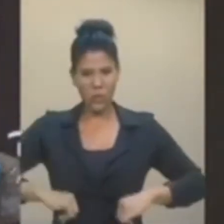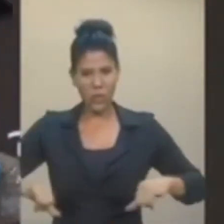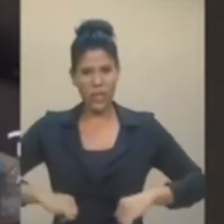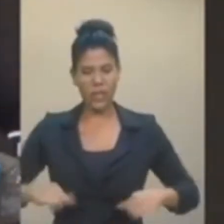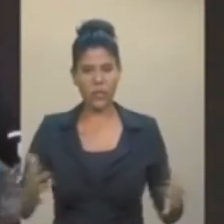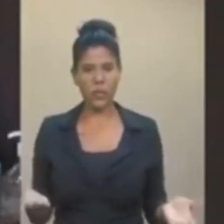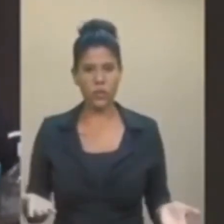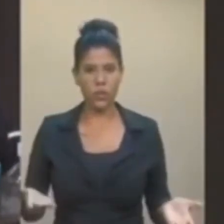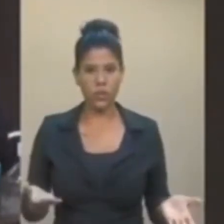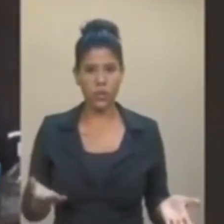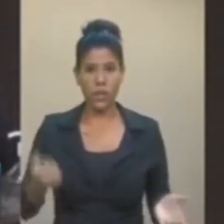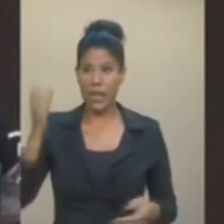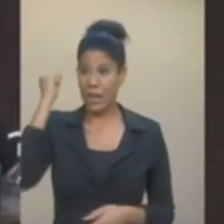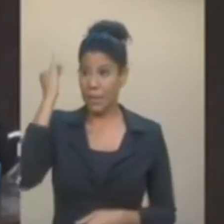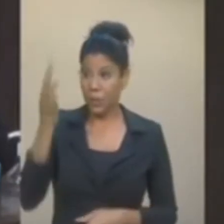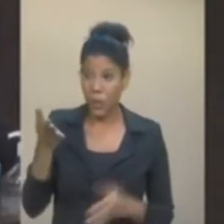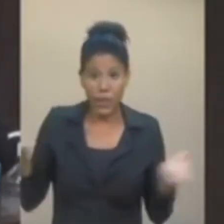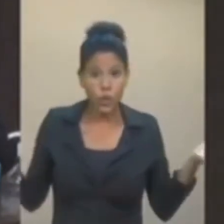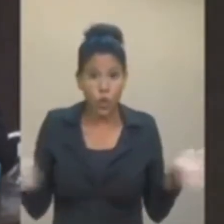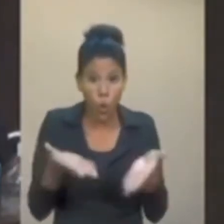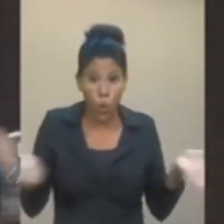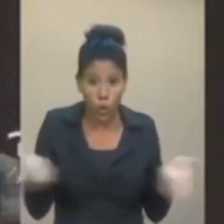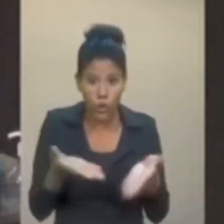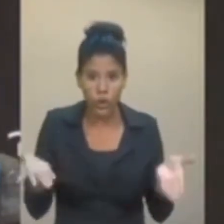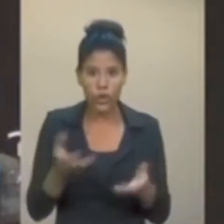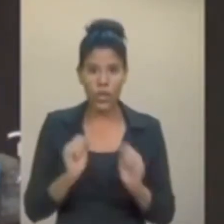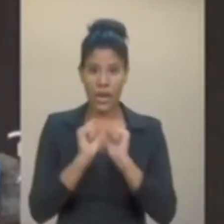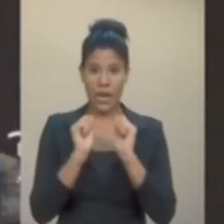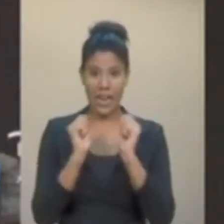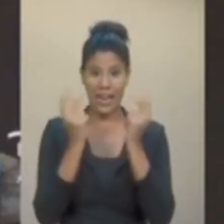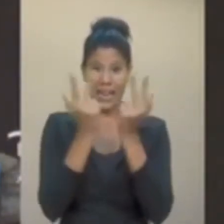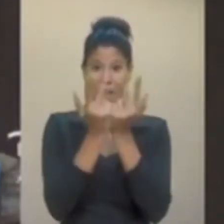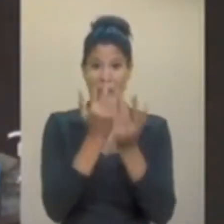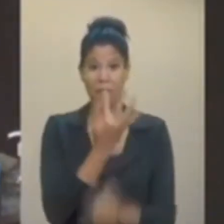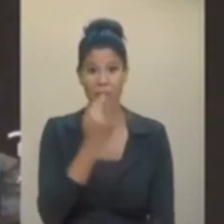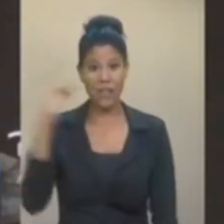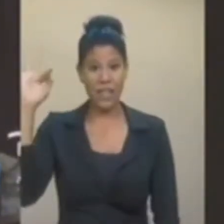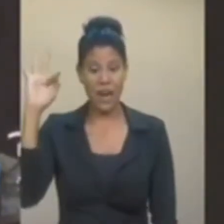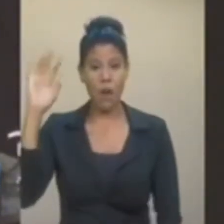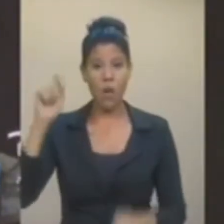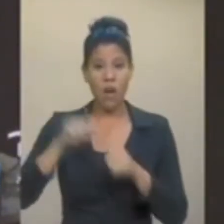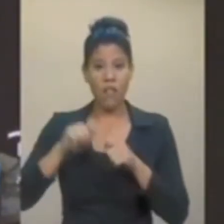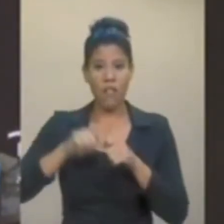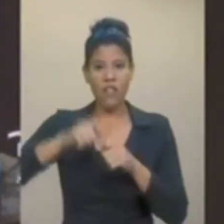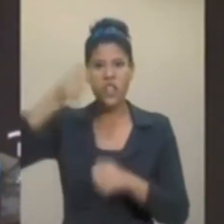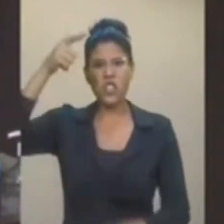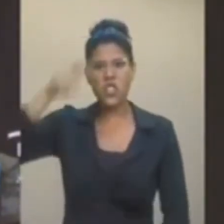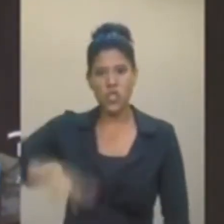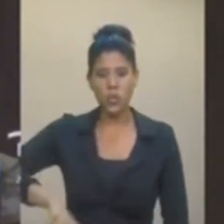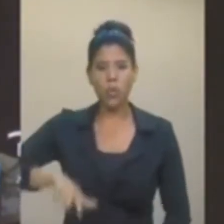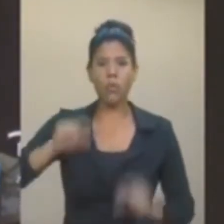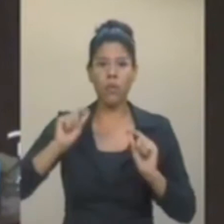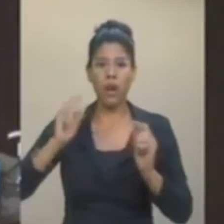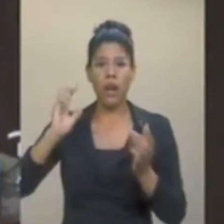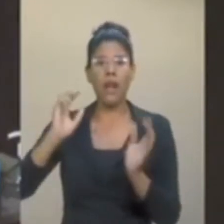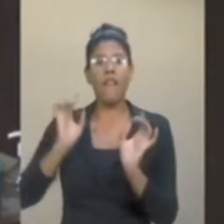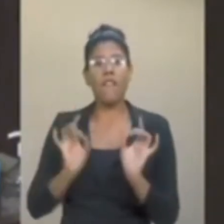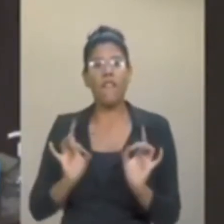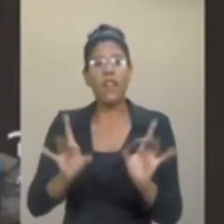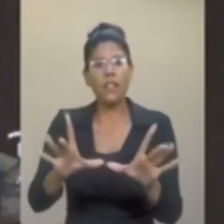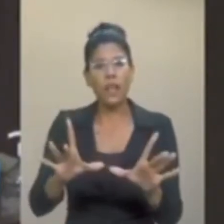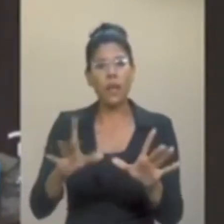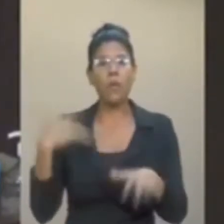Na madrugada de hoje, a Câmara Federal fez mais uma privatização, entregou